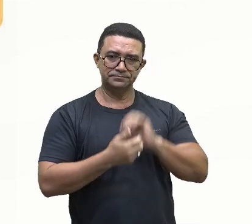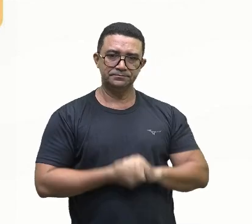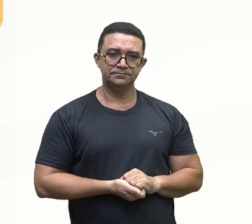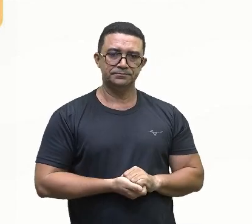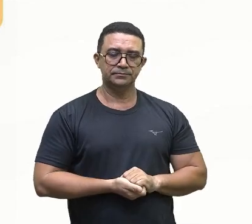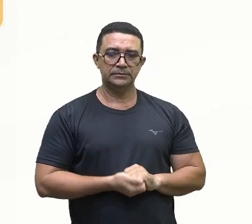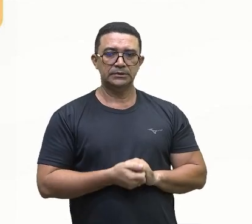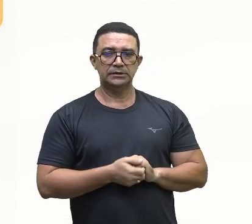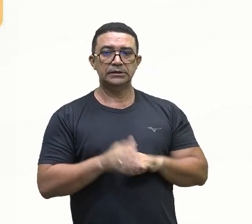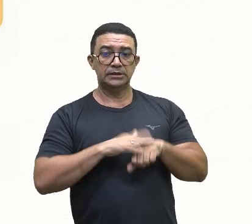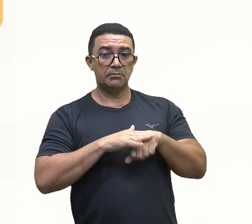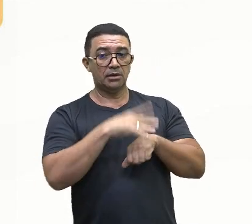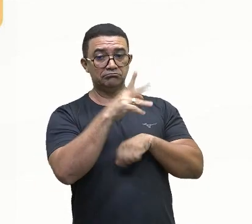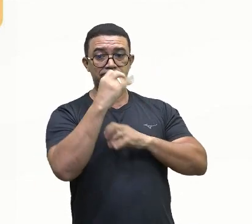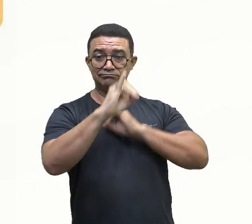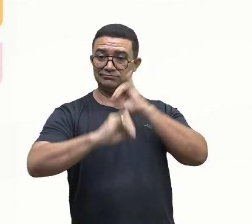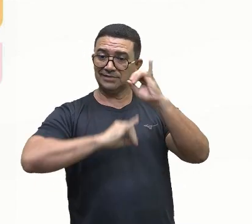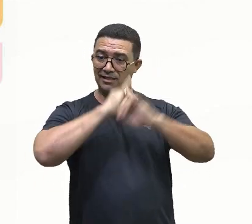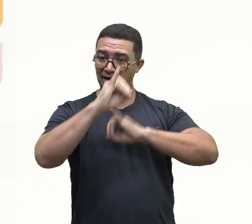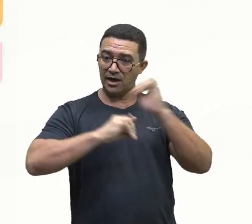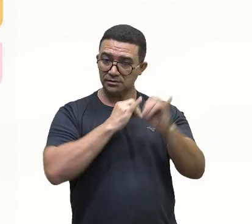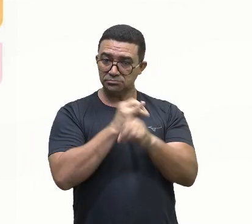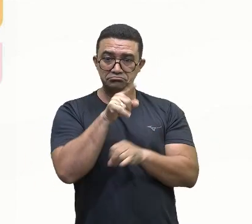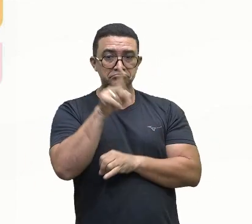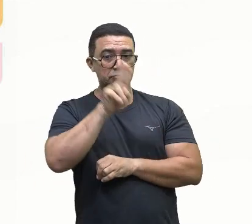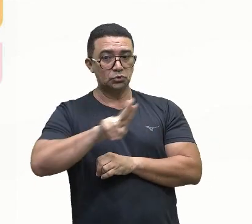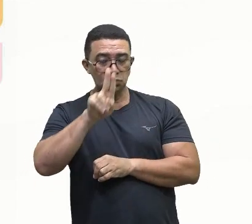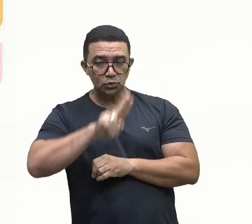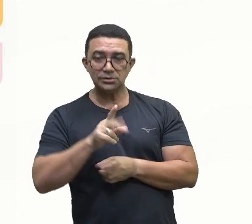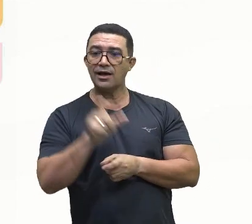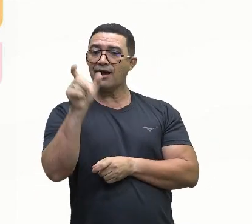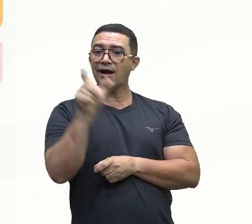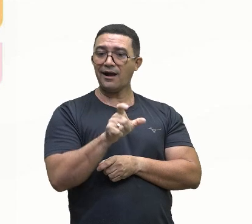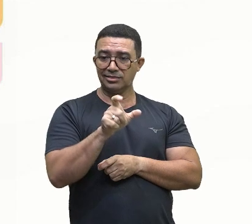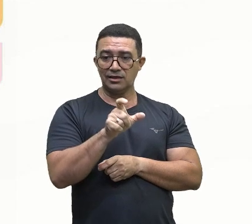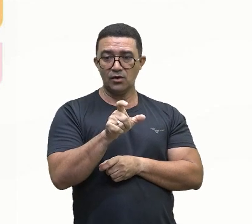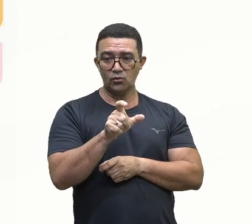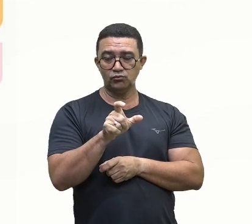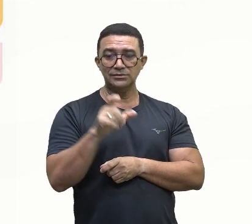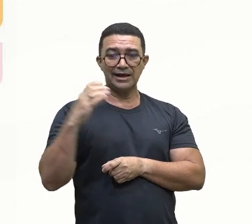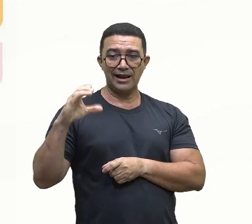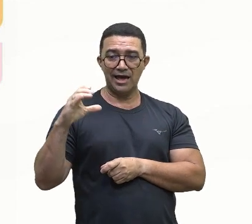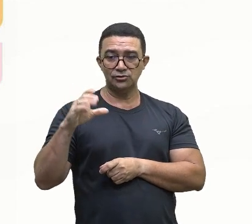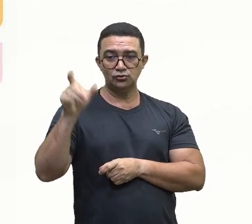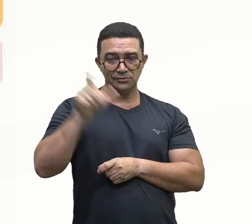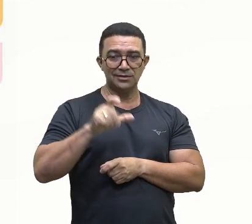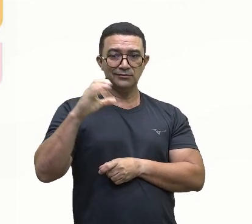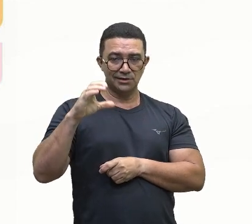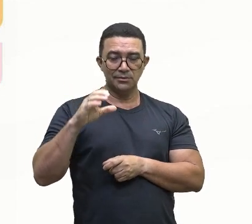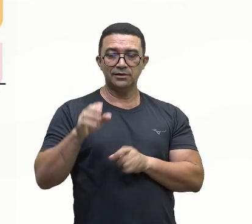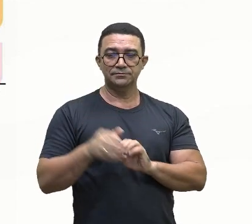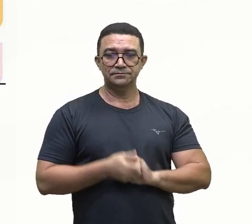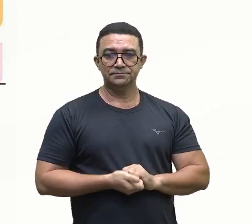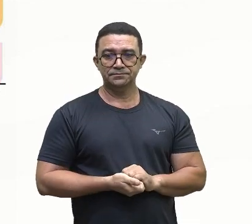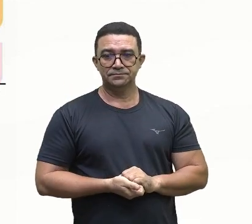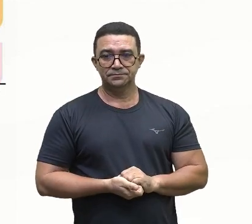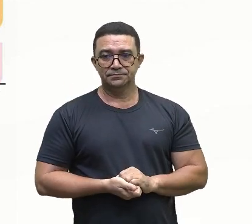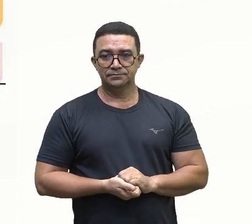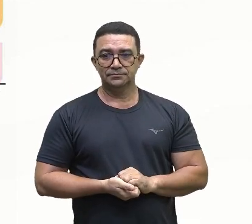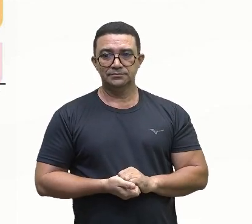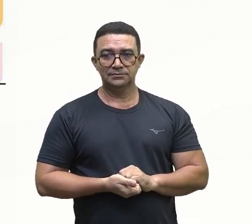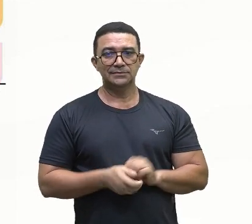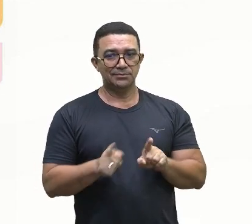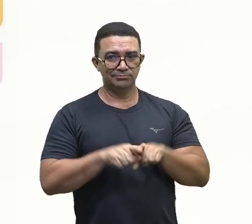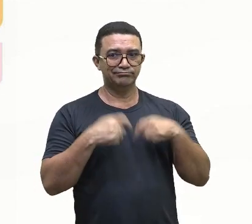A internet que você usa. Cartão de crédito, que é um outro item que a gente tem que ter